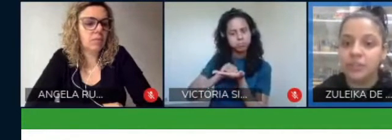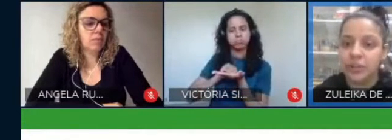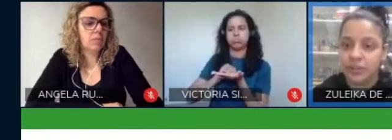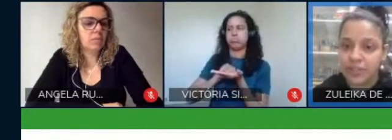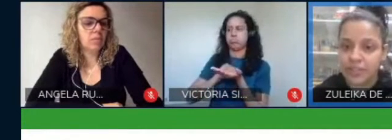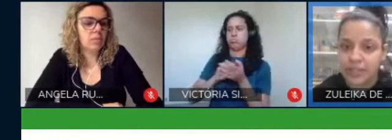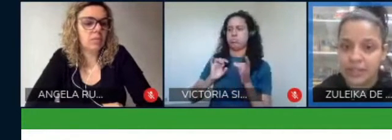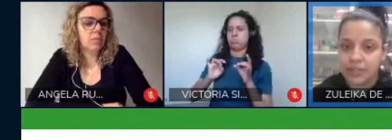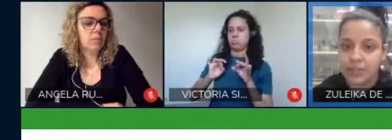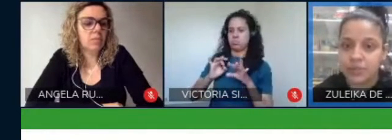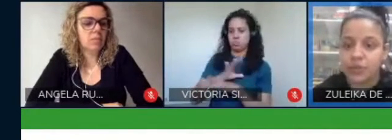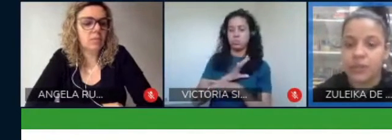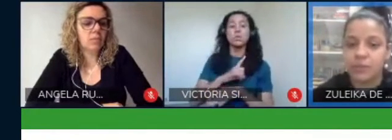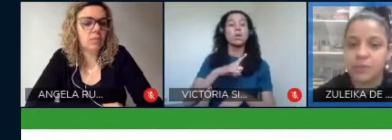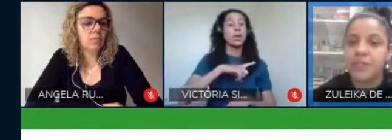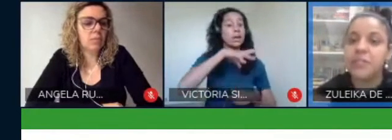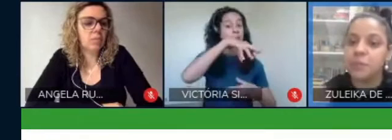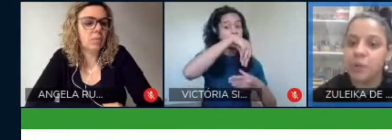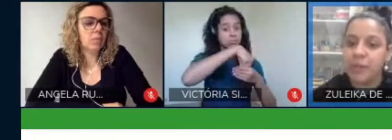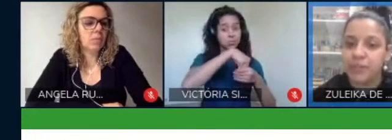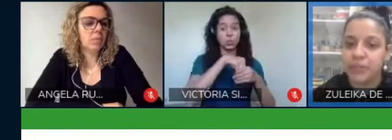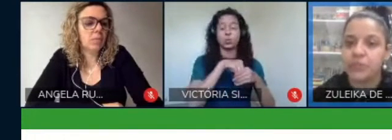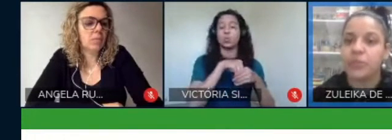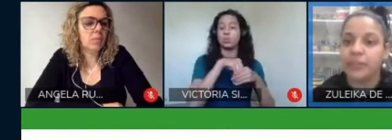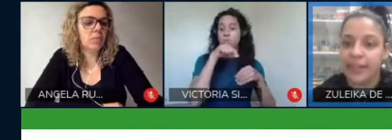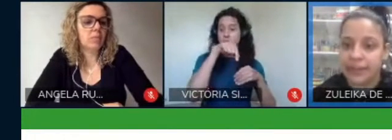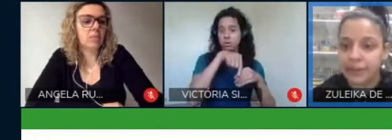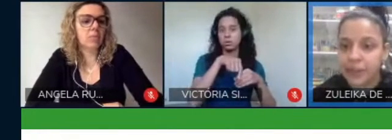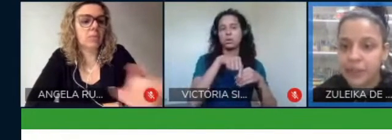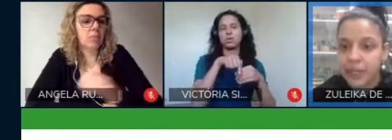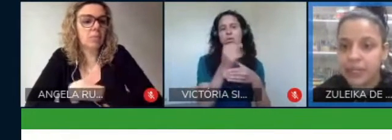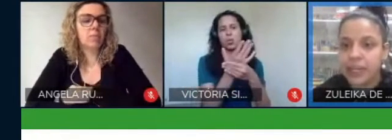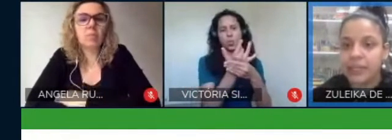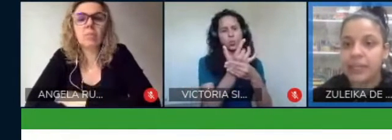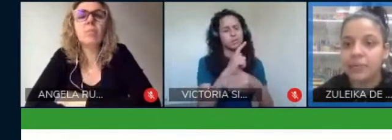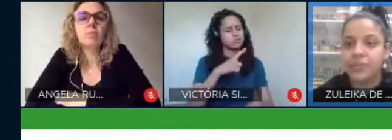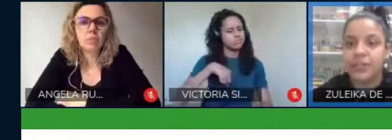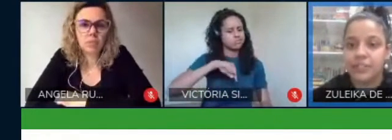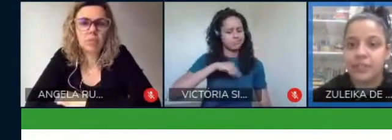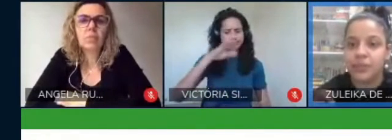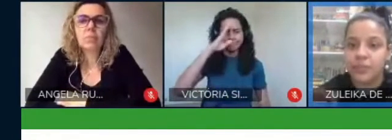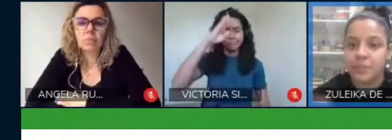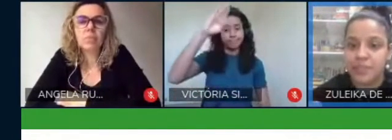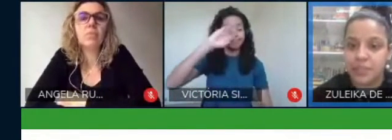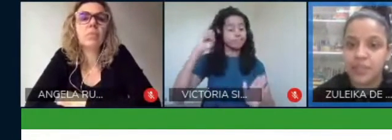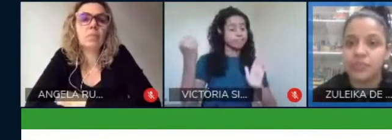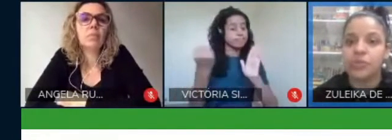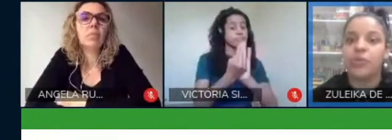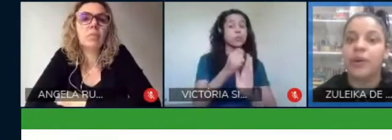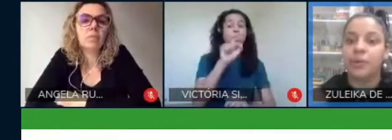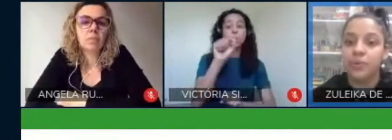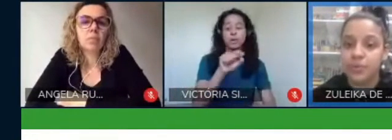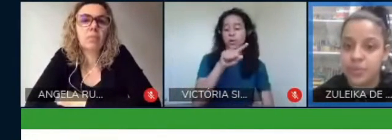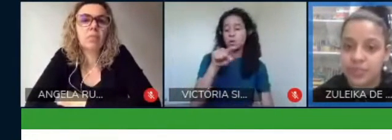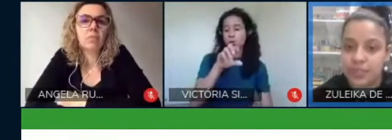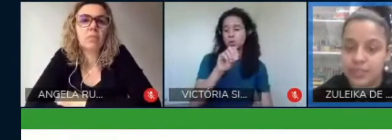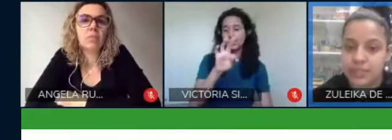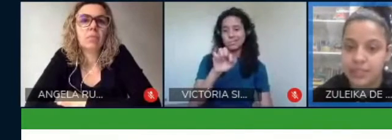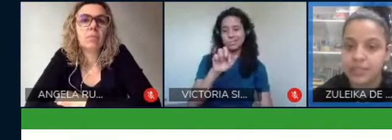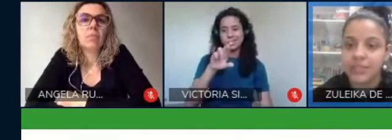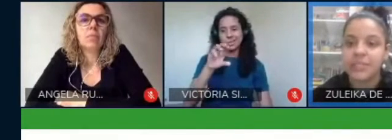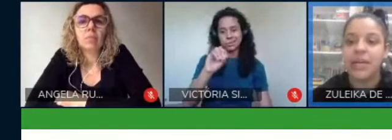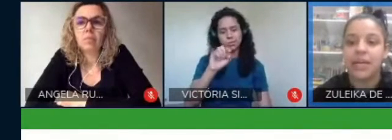vocês que dentro da universidade nós focamos principalmente no Zotero, né, que é um gerenciador específico com